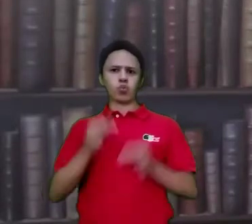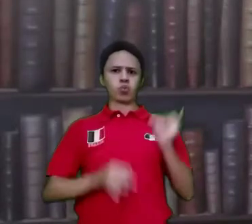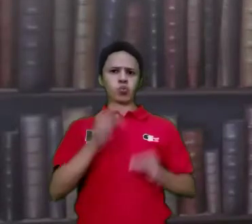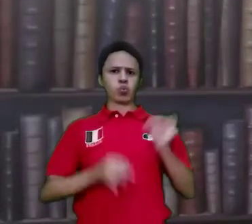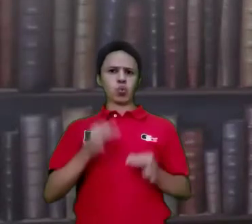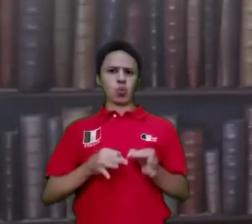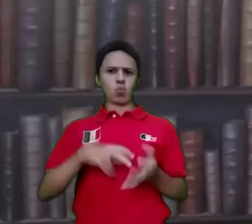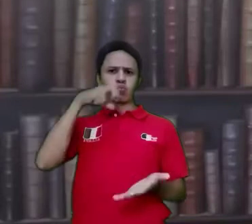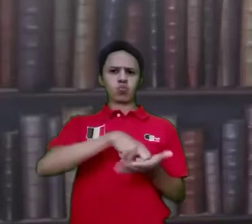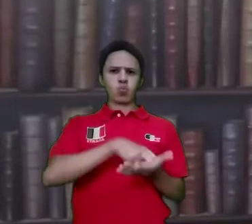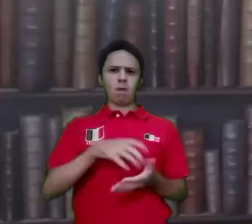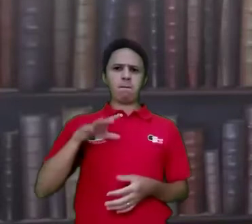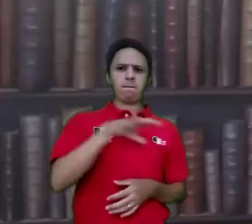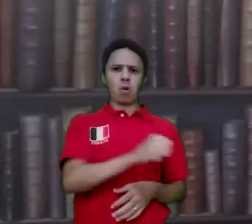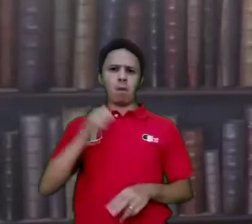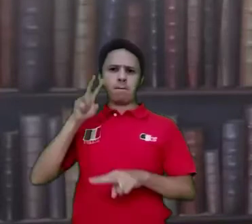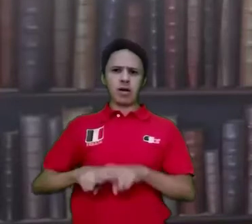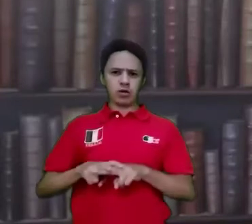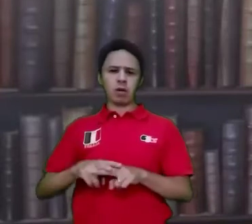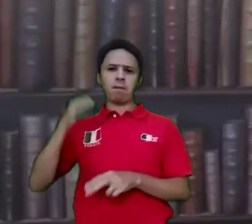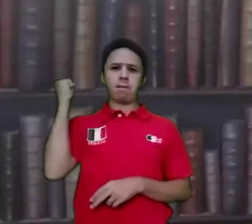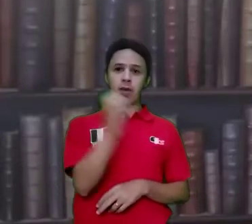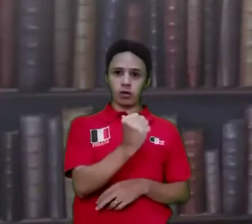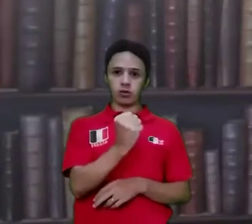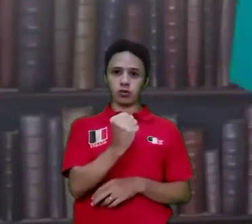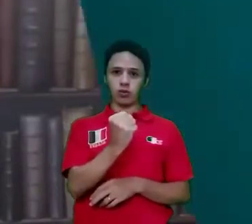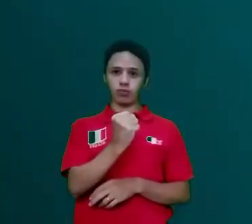condenado, preso e executado,